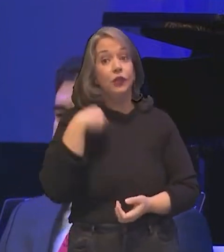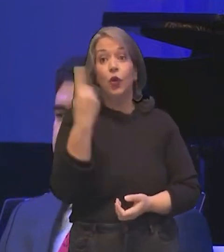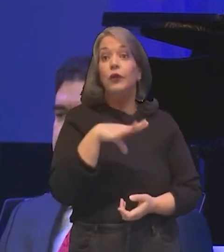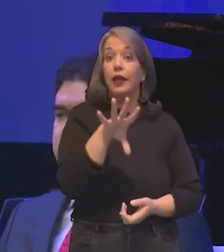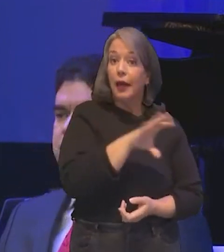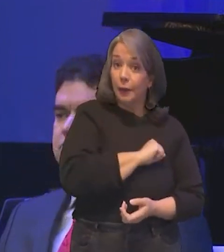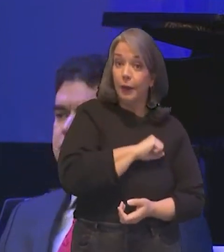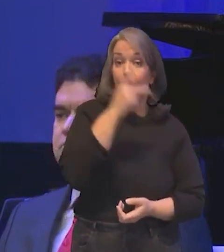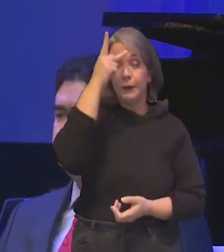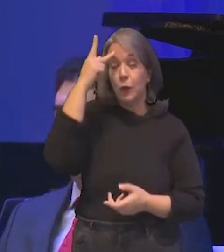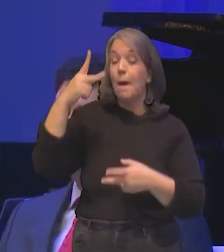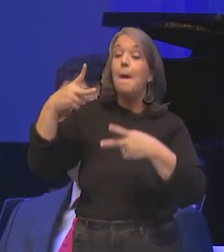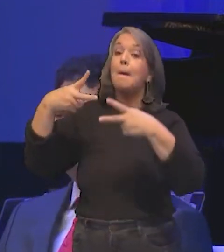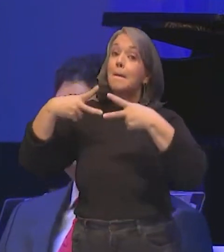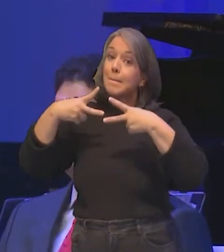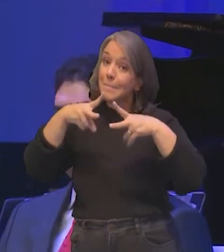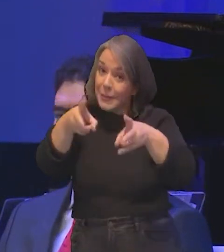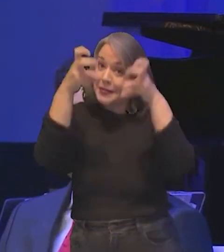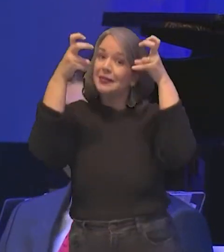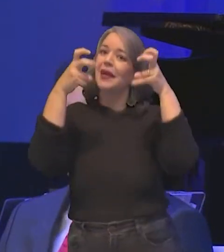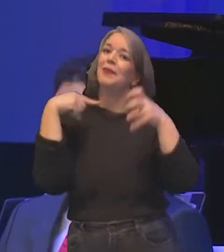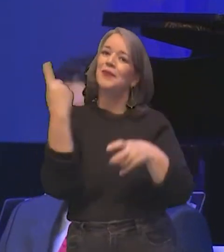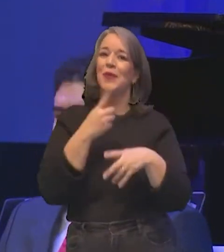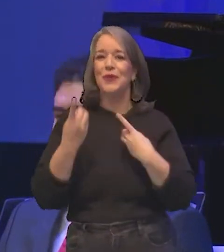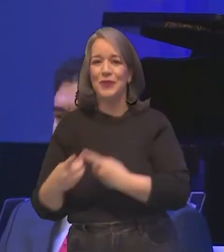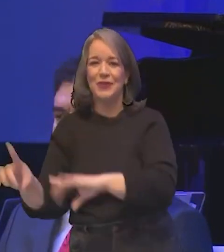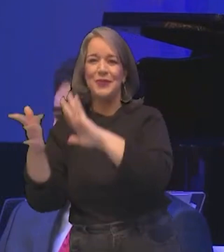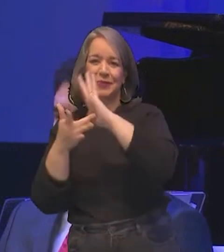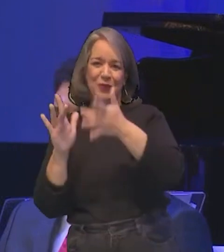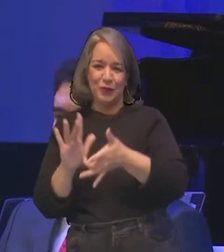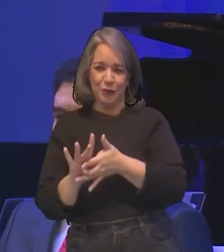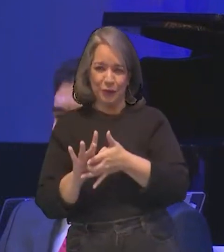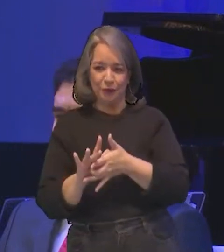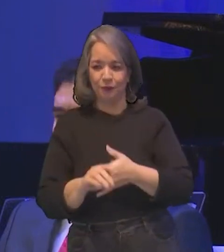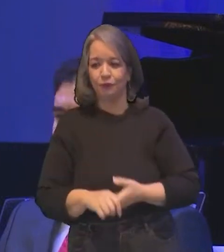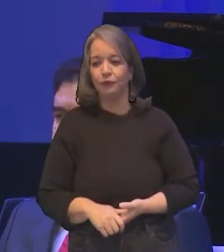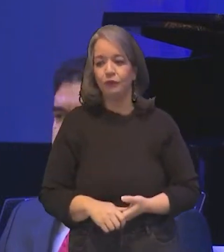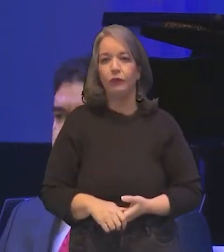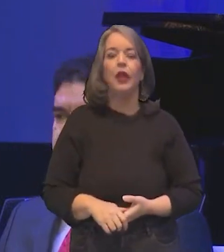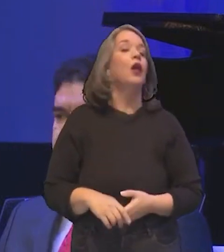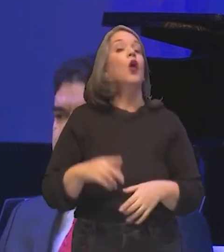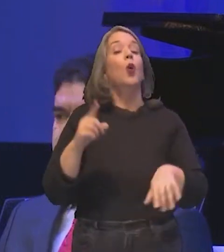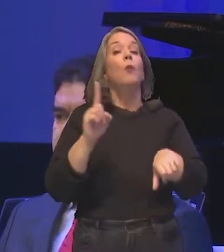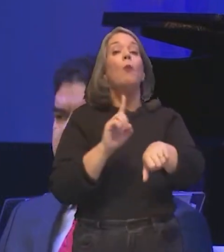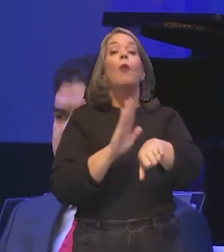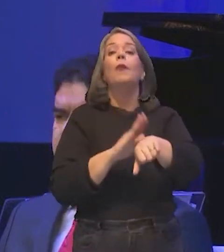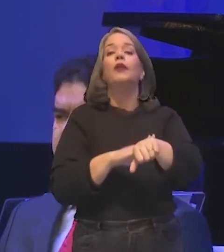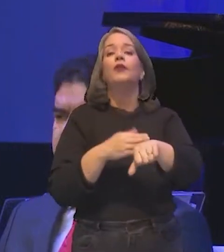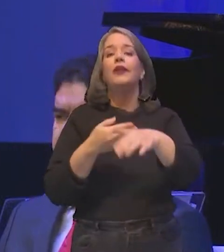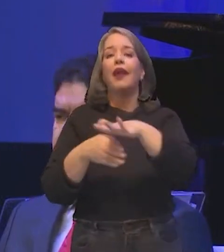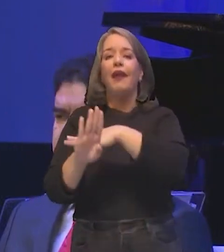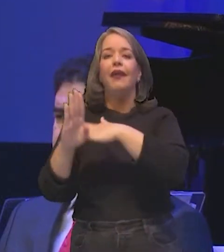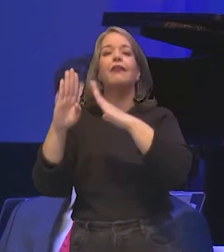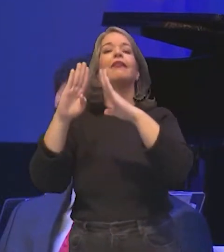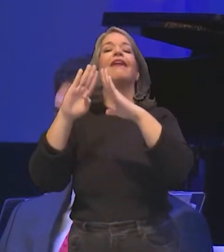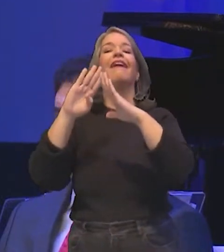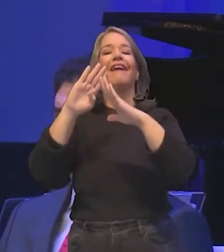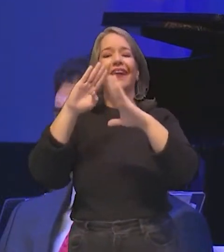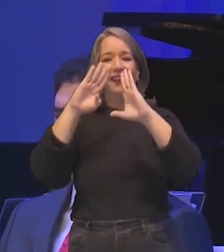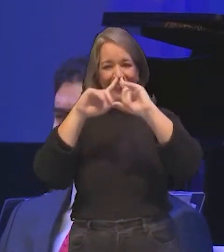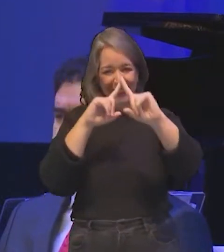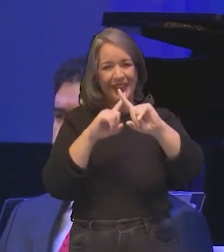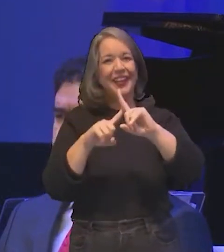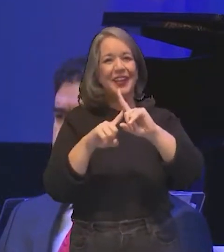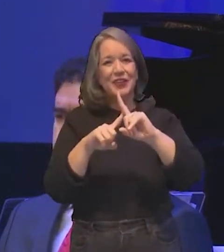Jesus. Quando nós passamos por aquela porta e um porteiro dá o tchauzinho para a gente, que a gente possa retribuir